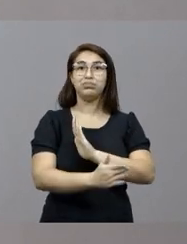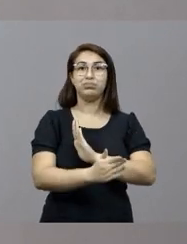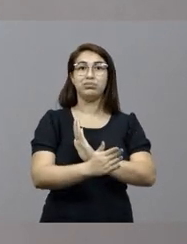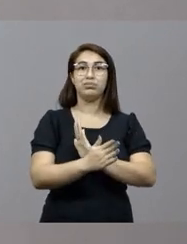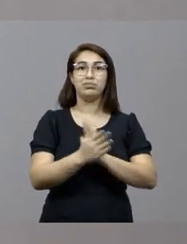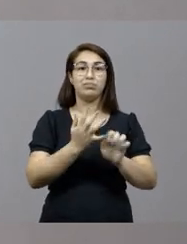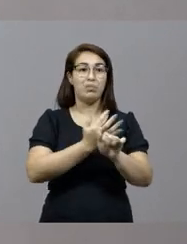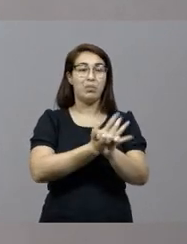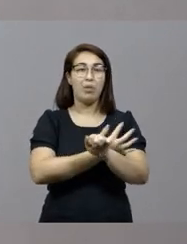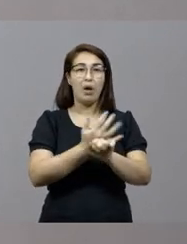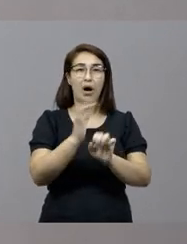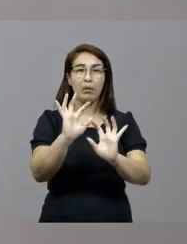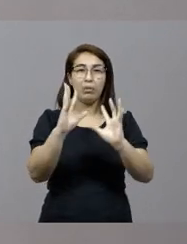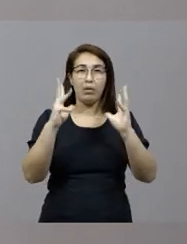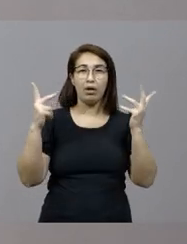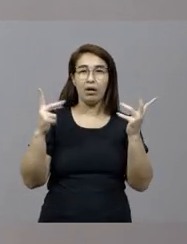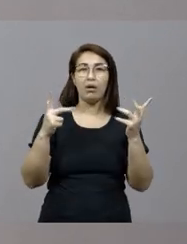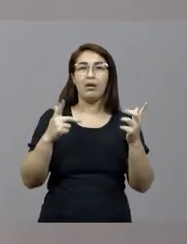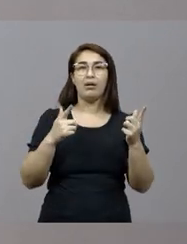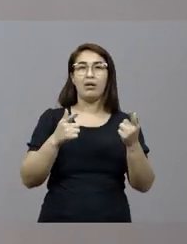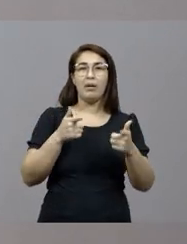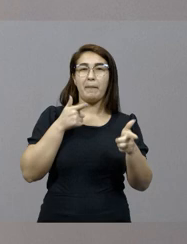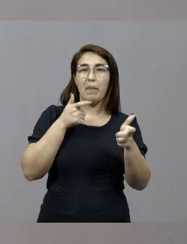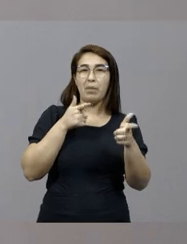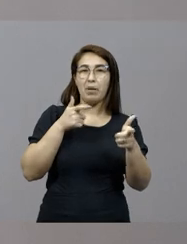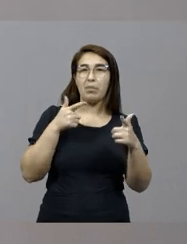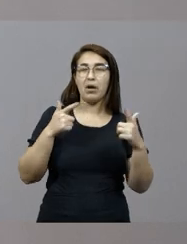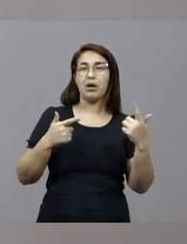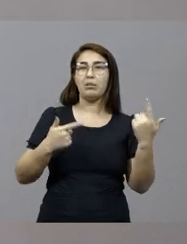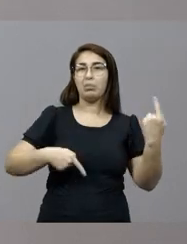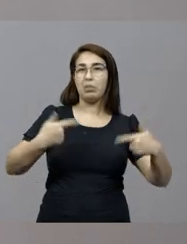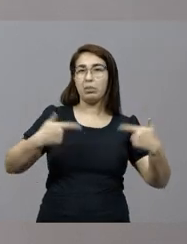e, em confronto com a polícia, foi morto pela